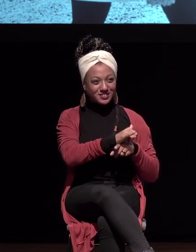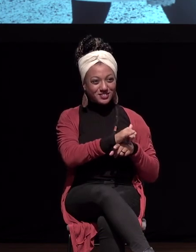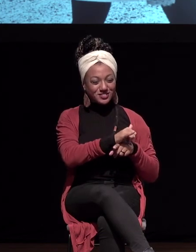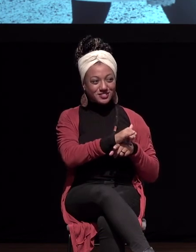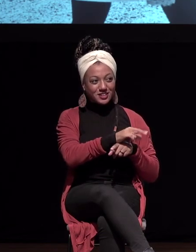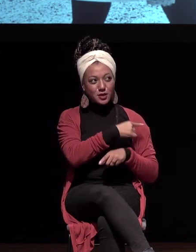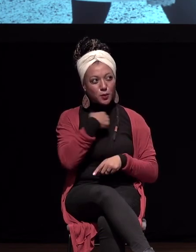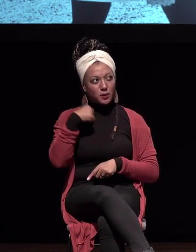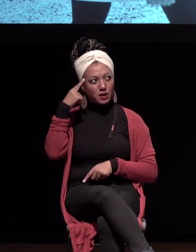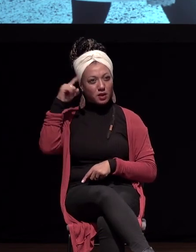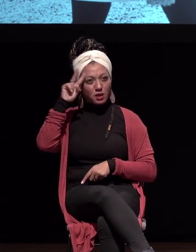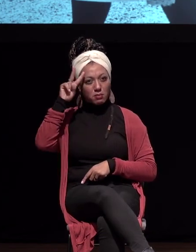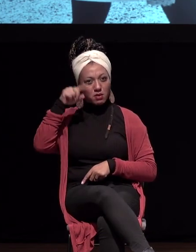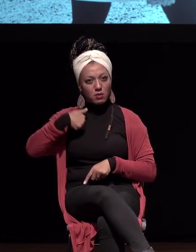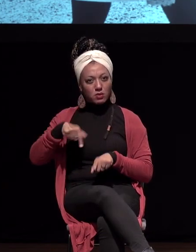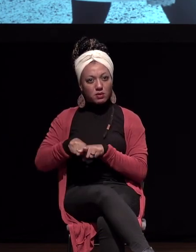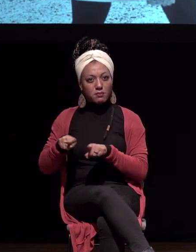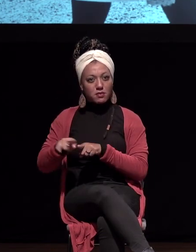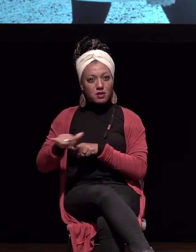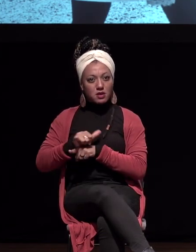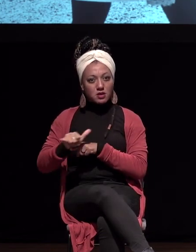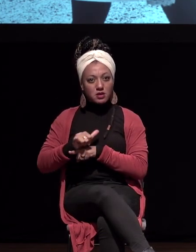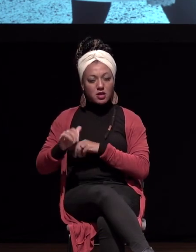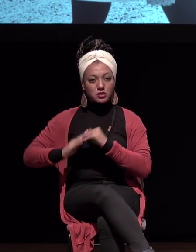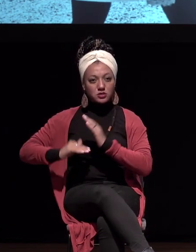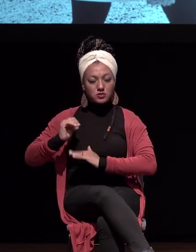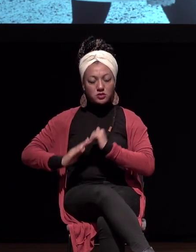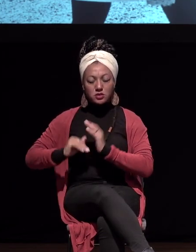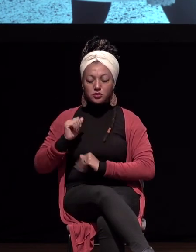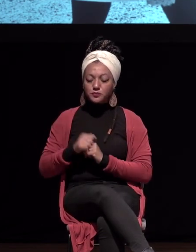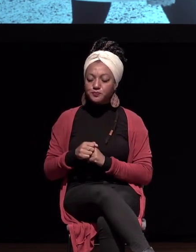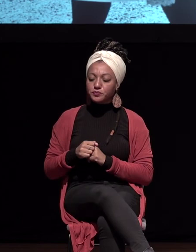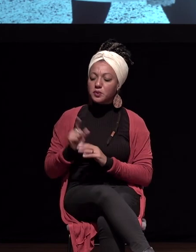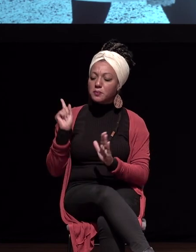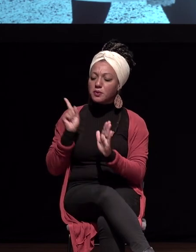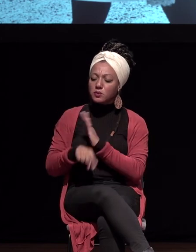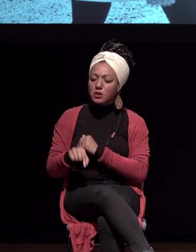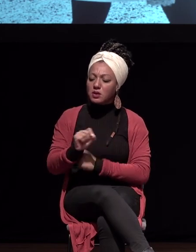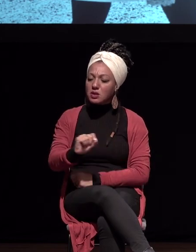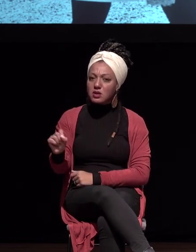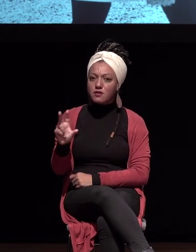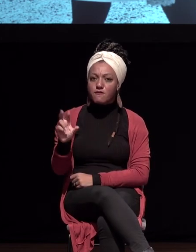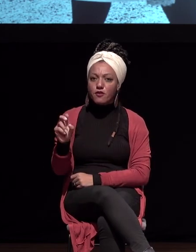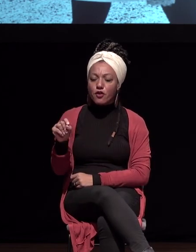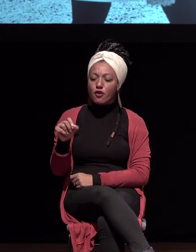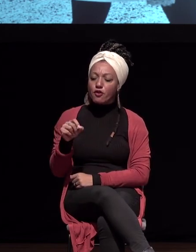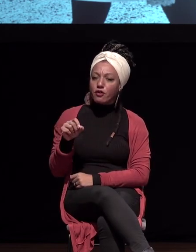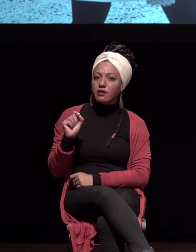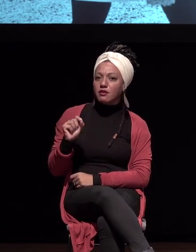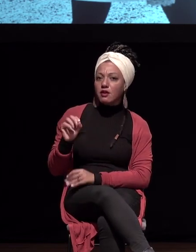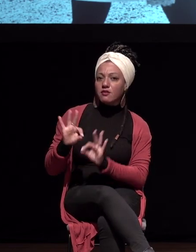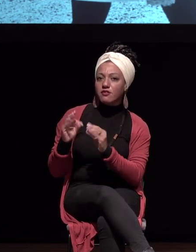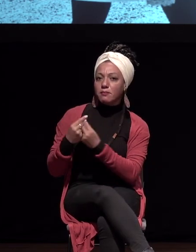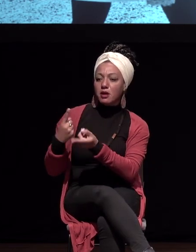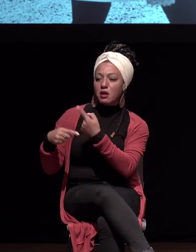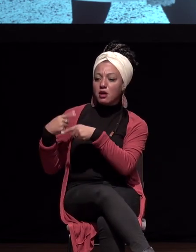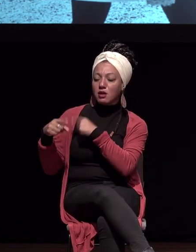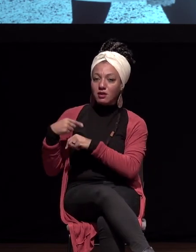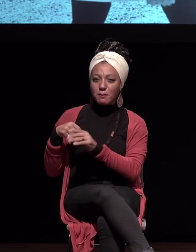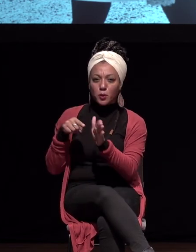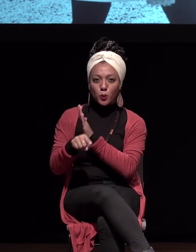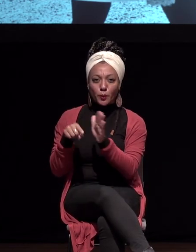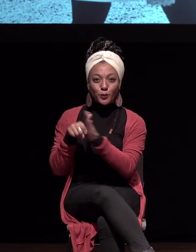né? Depois a gente fez uma outra questão perguntando quem eram os avós, os pais, enfim, e veio muita gente